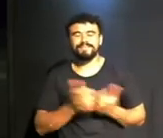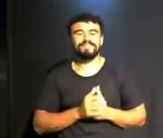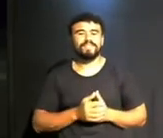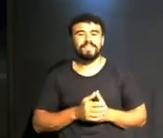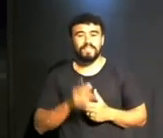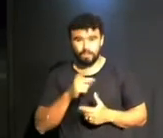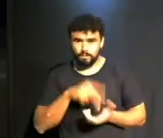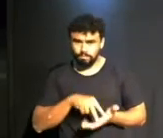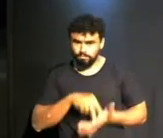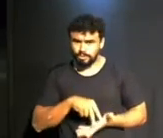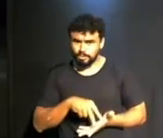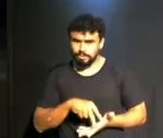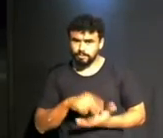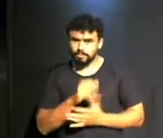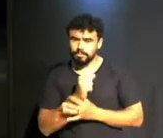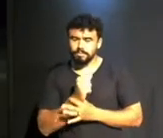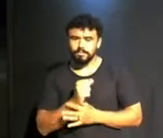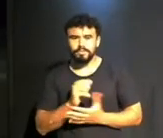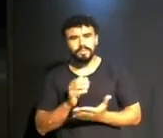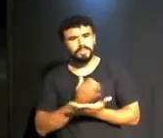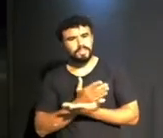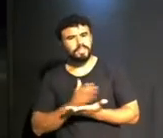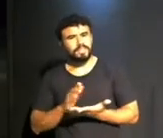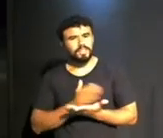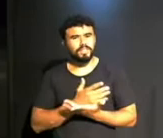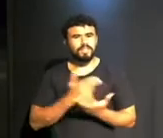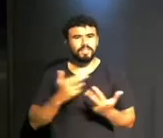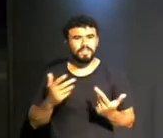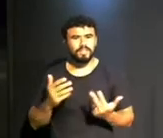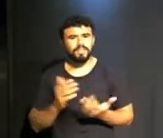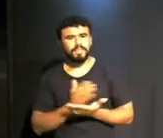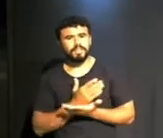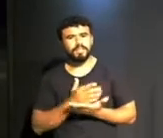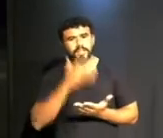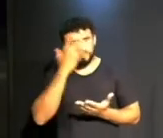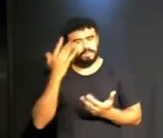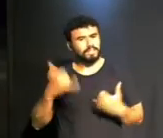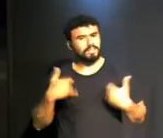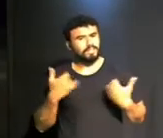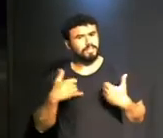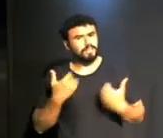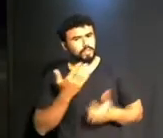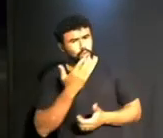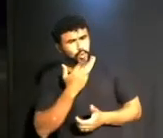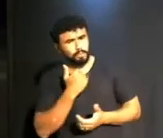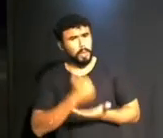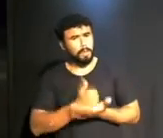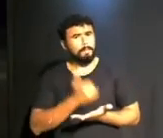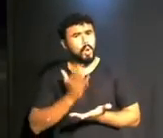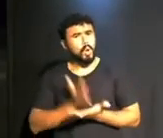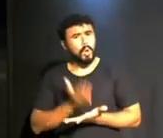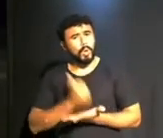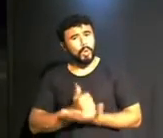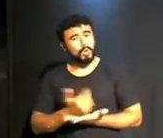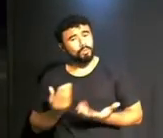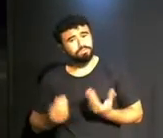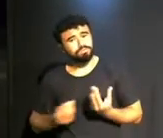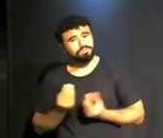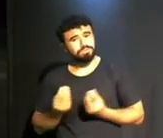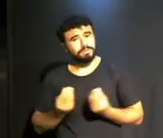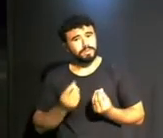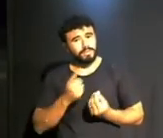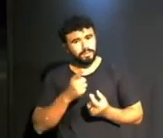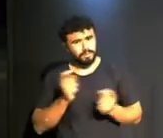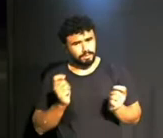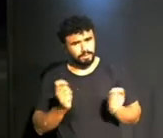você ficou firme e forte eu vi algumas as imagens de pessoas em aniversários comendo bolo de chocolate que